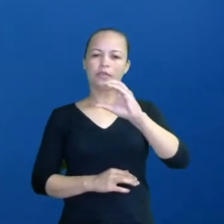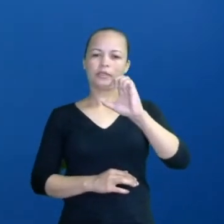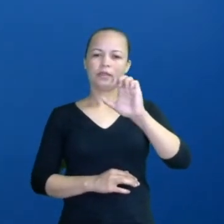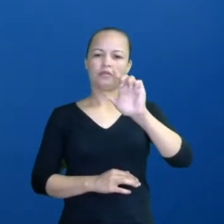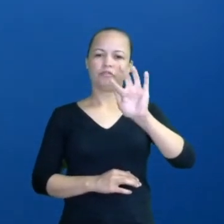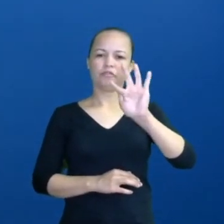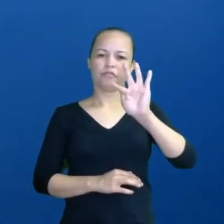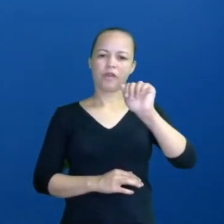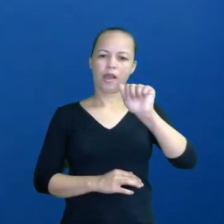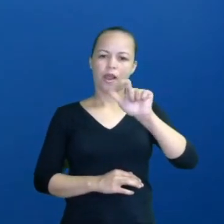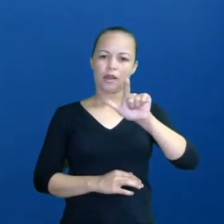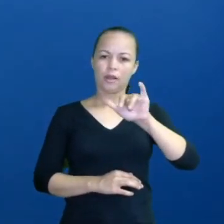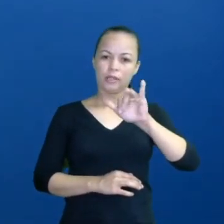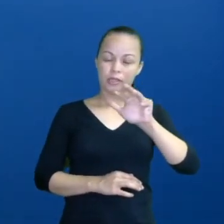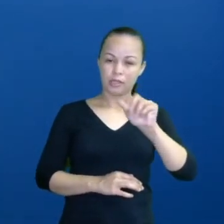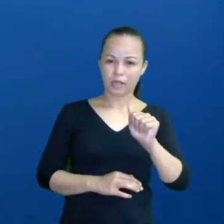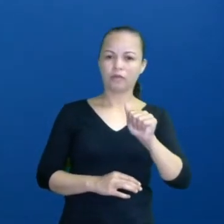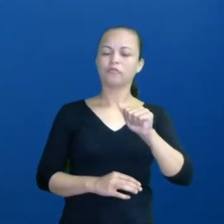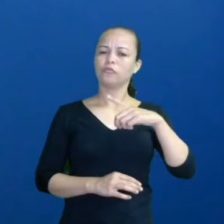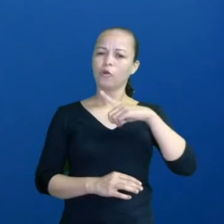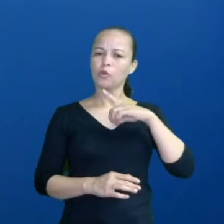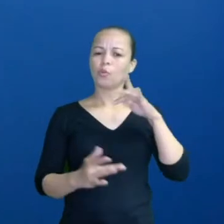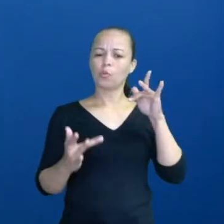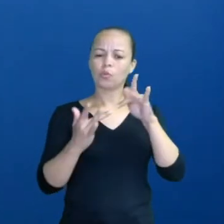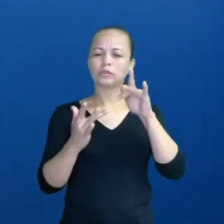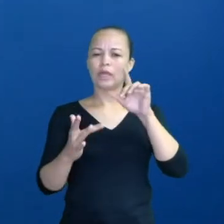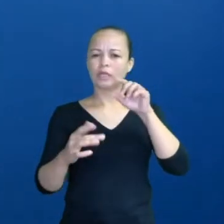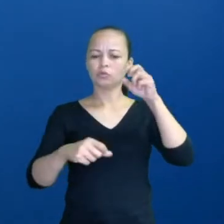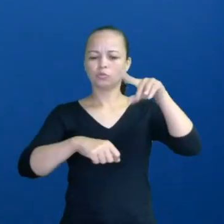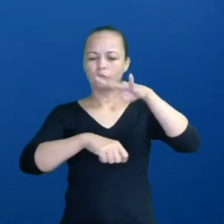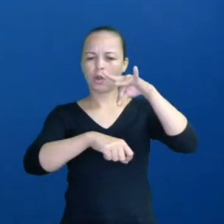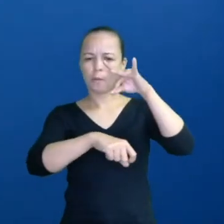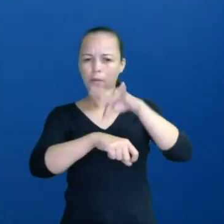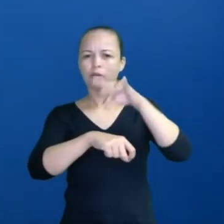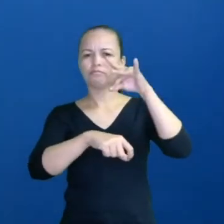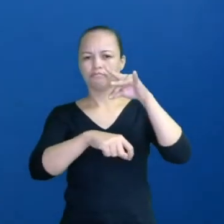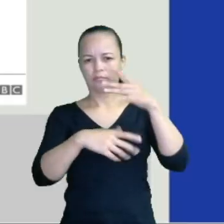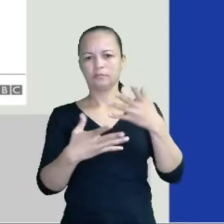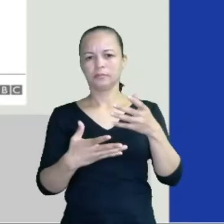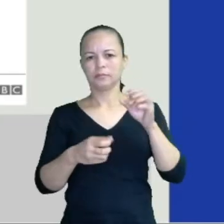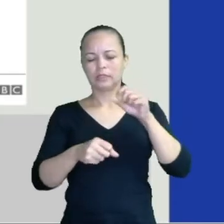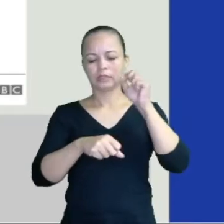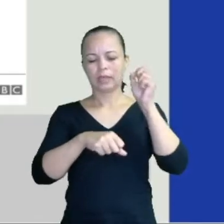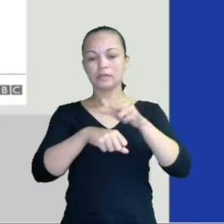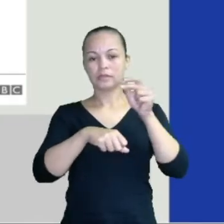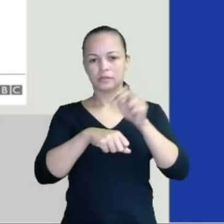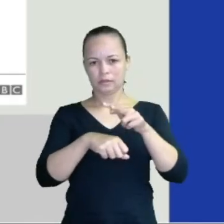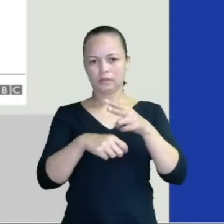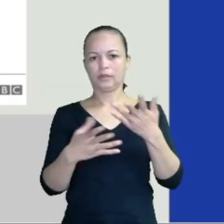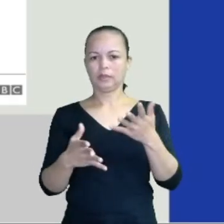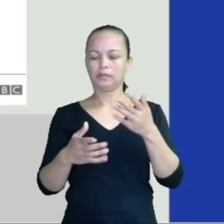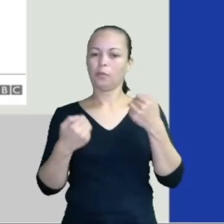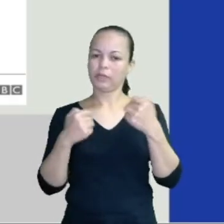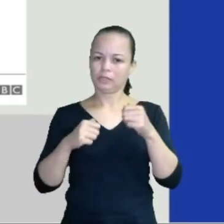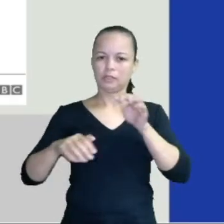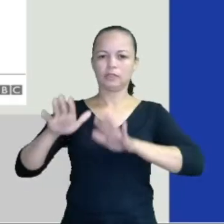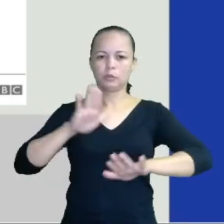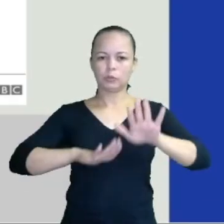da Zika. Então, é importante que a gente se cuide, né? Vamos lá. Aí,